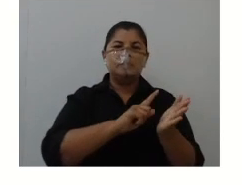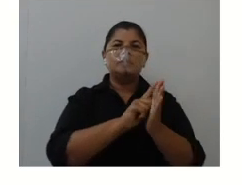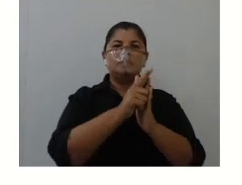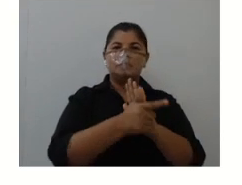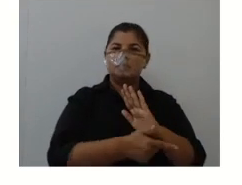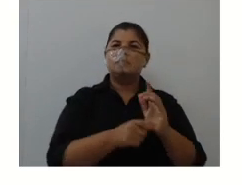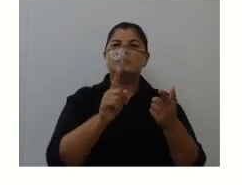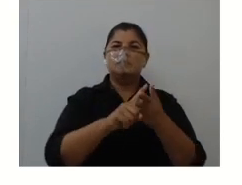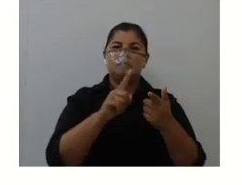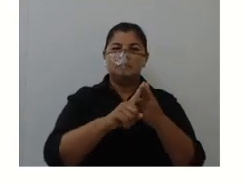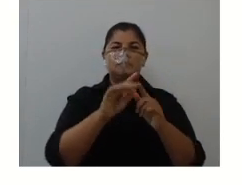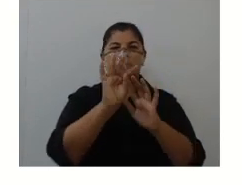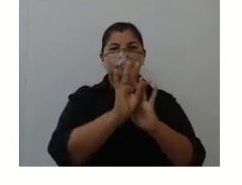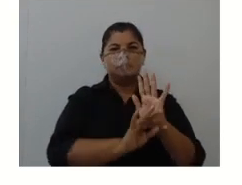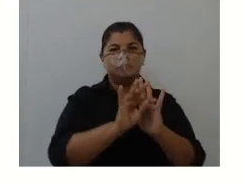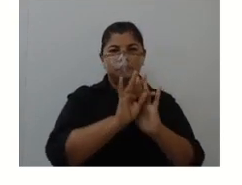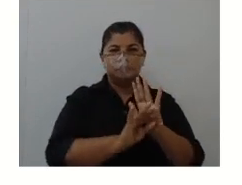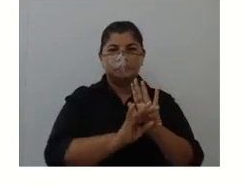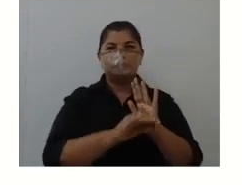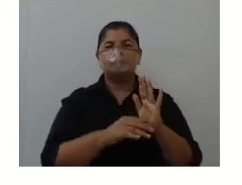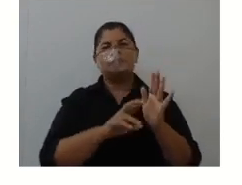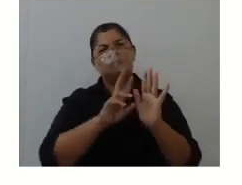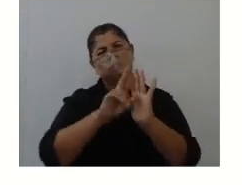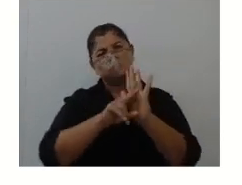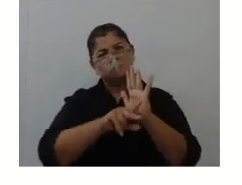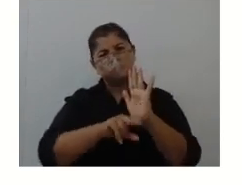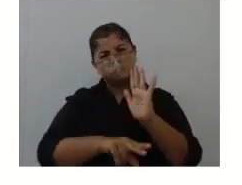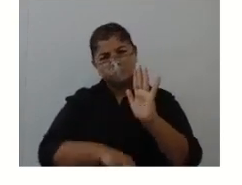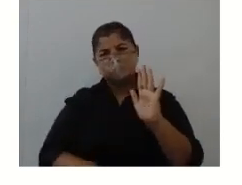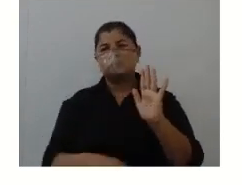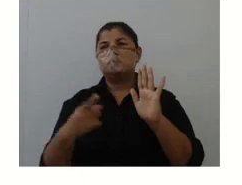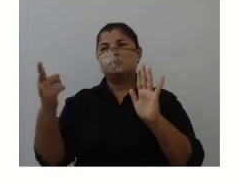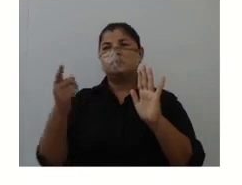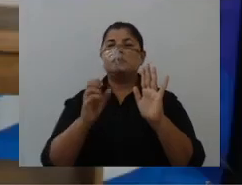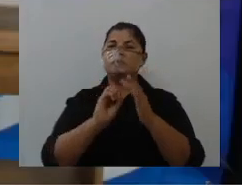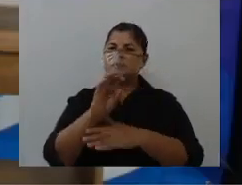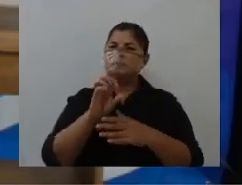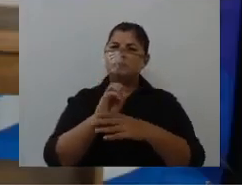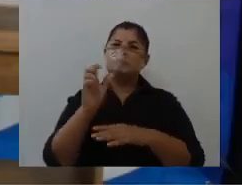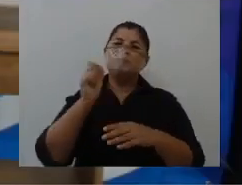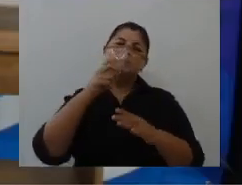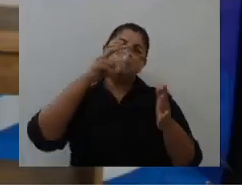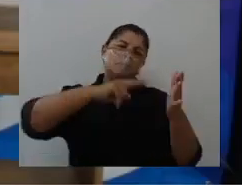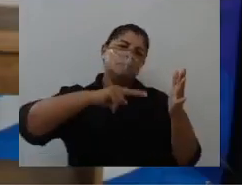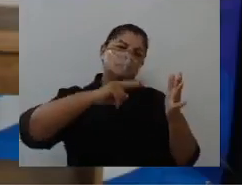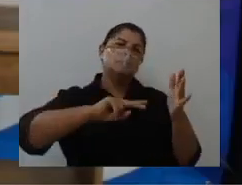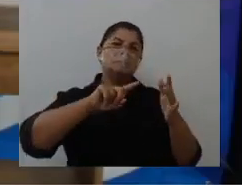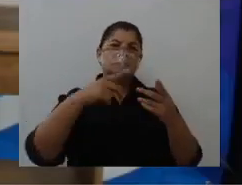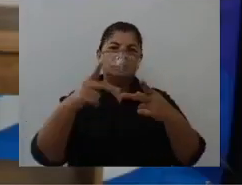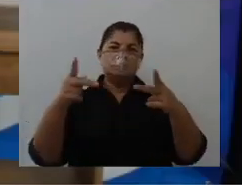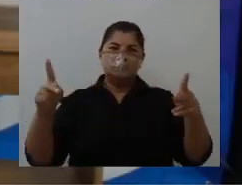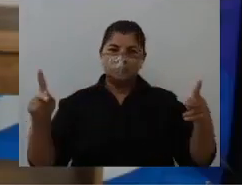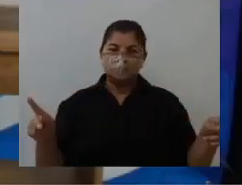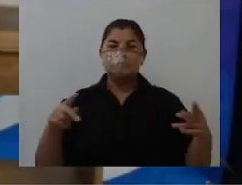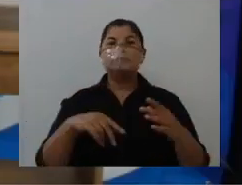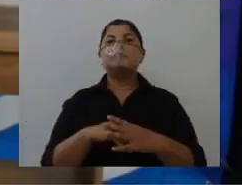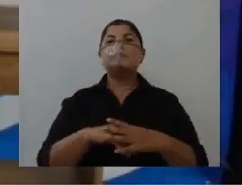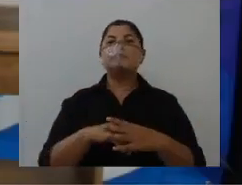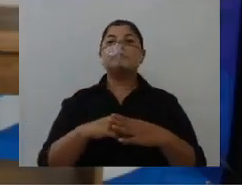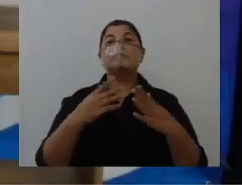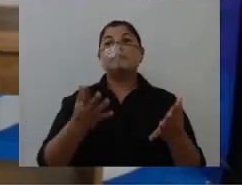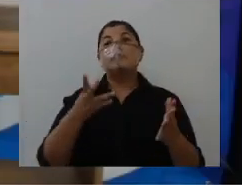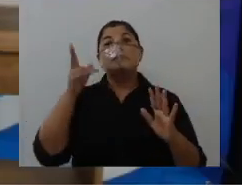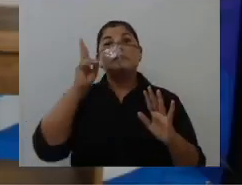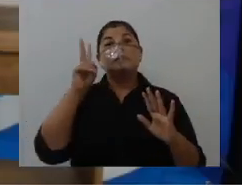textual. Deixa eu passar, porque senão não vai dar tempo, esses slides estarão disponíveis para vocês. E aí, eu quero lembrar de